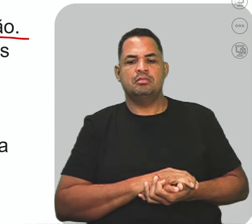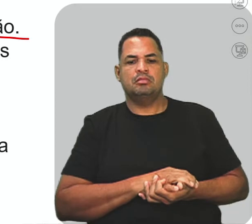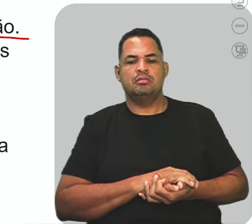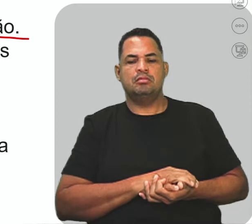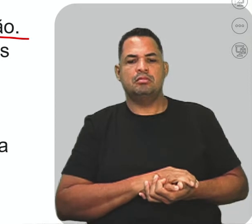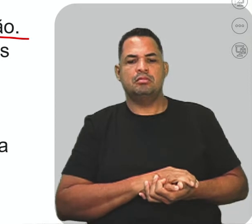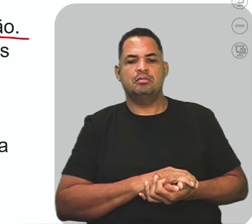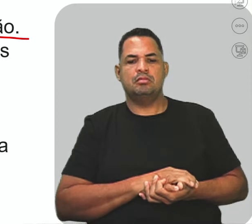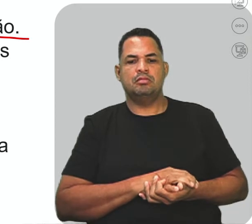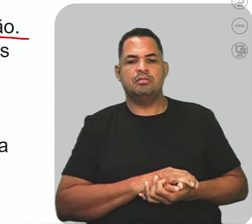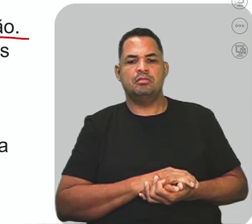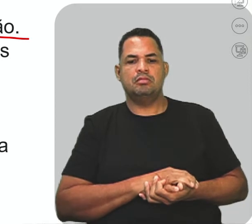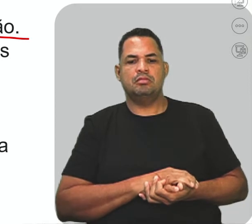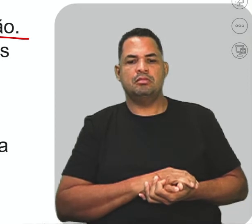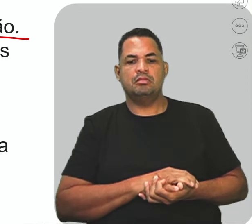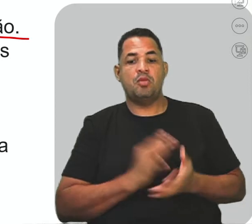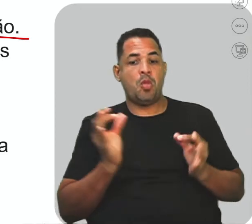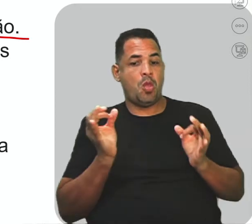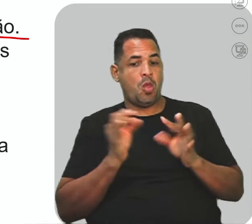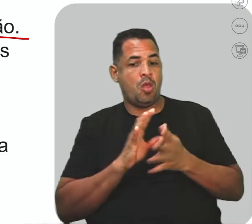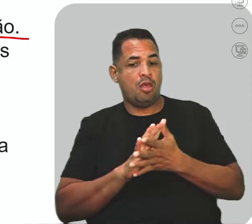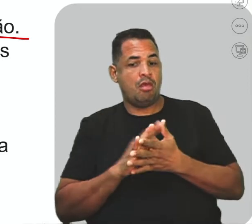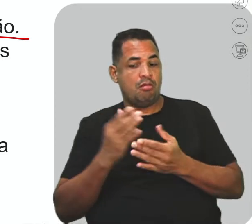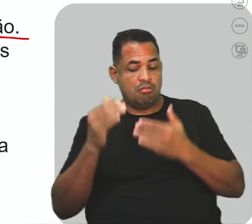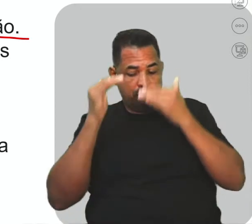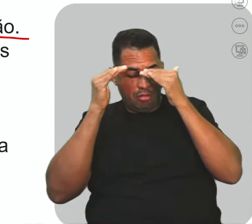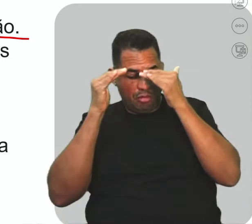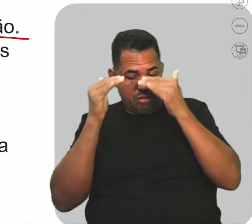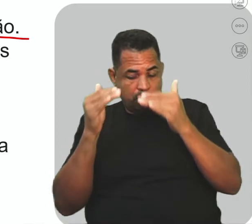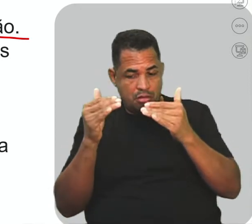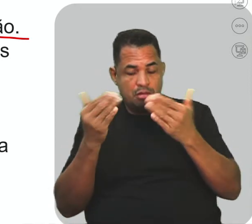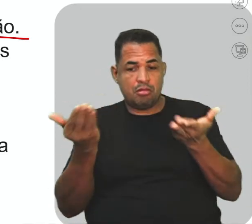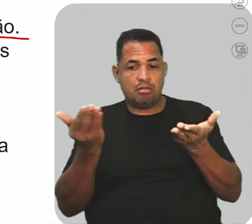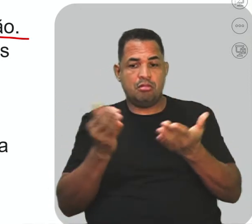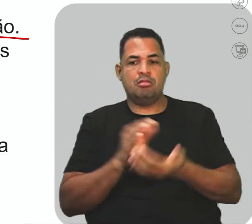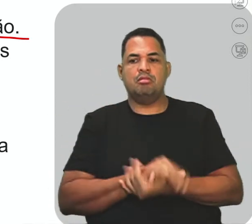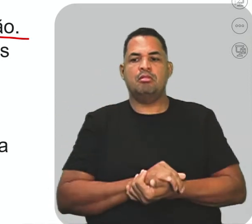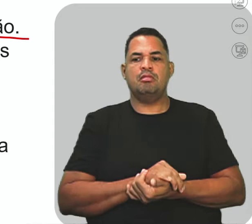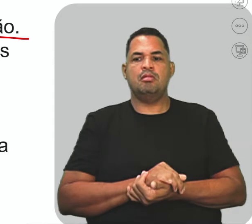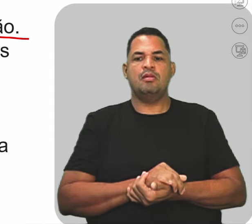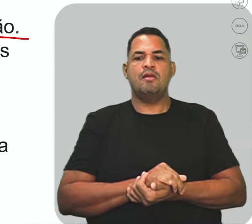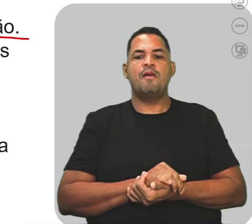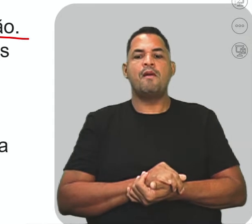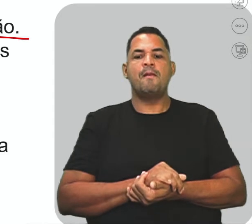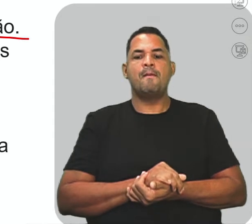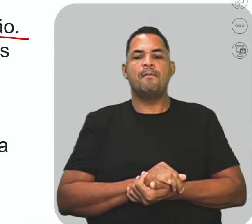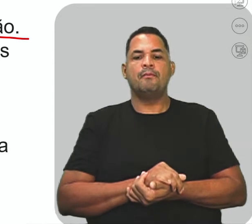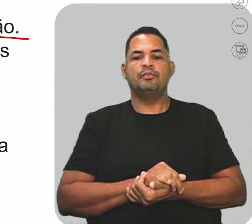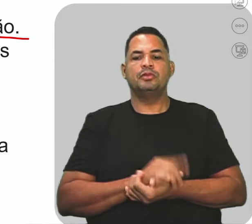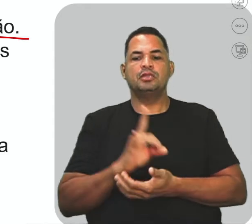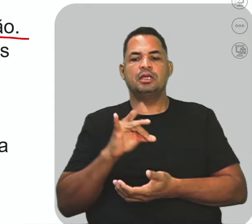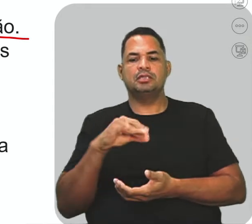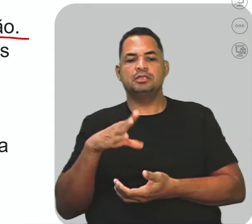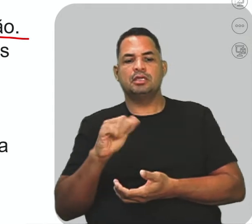assindética. Logo se respeita, é o quê? Oração coordenada